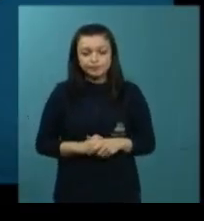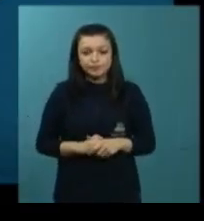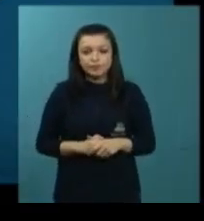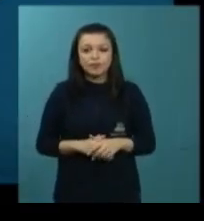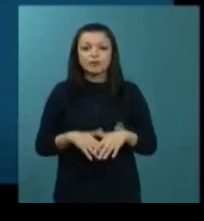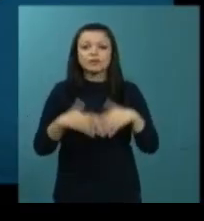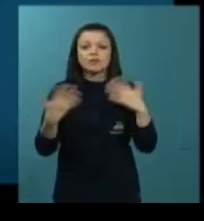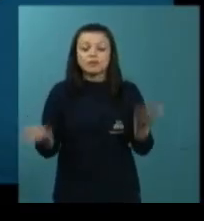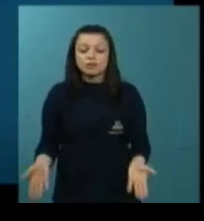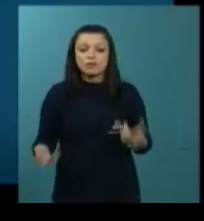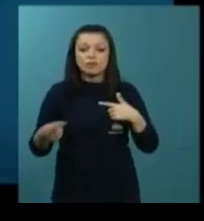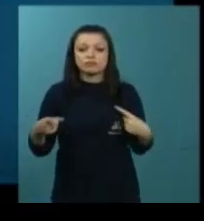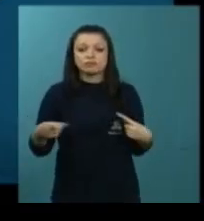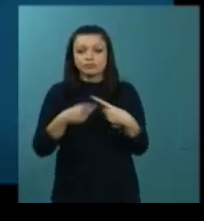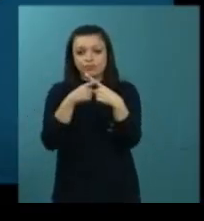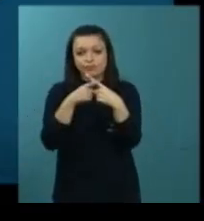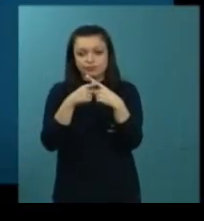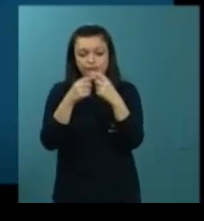Qual é o produto